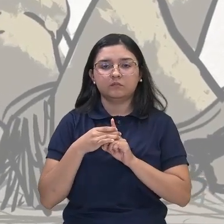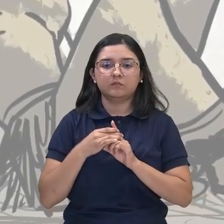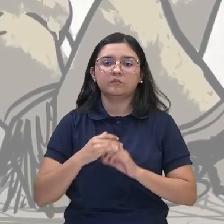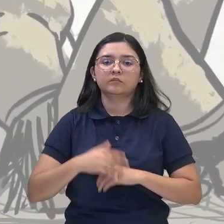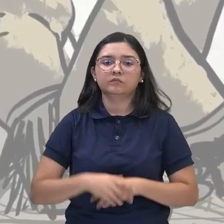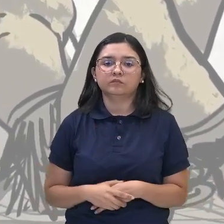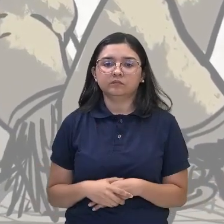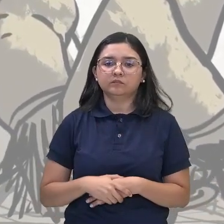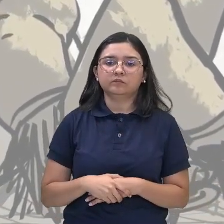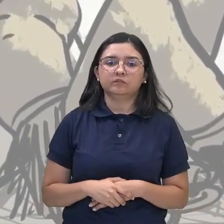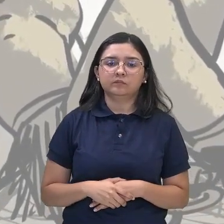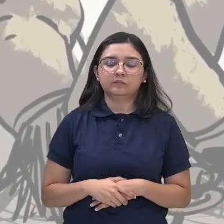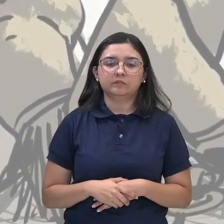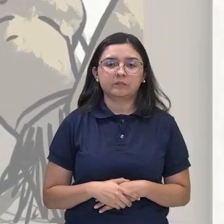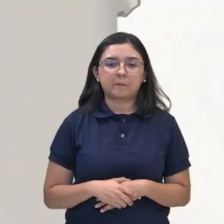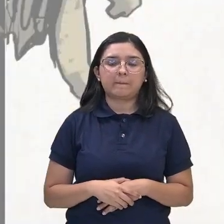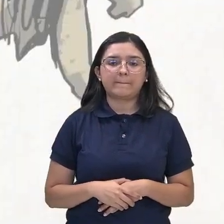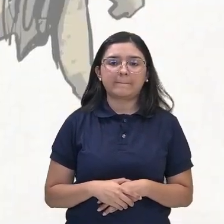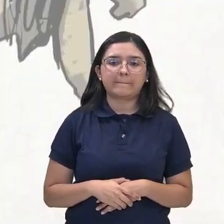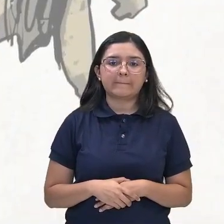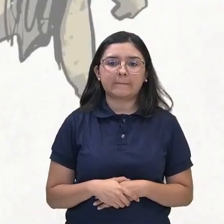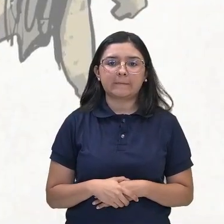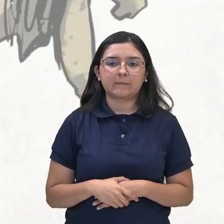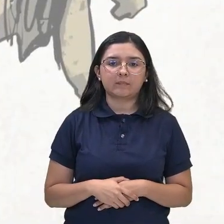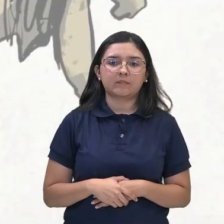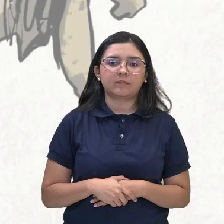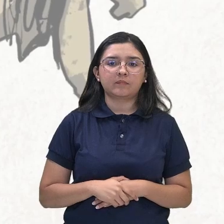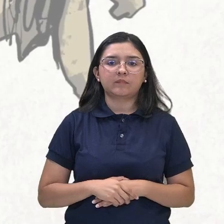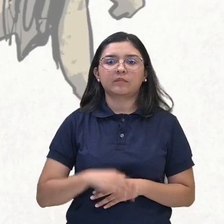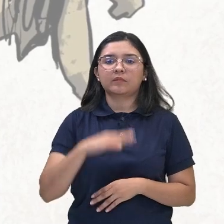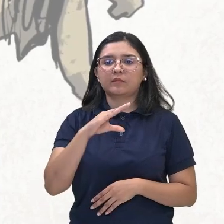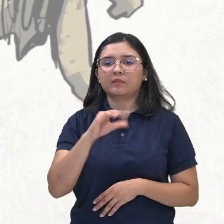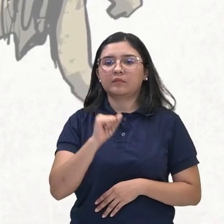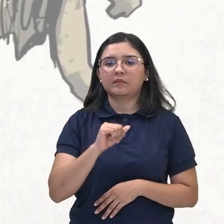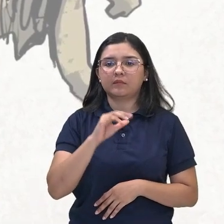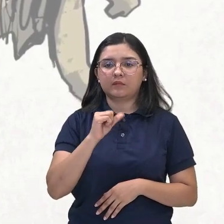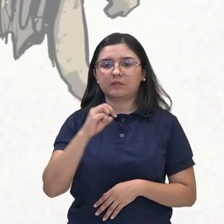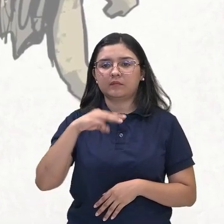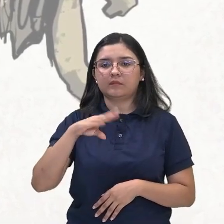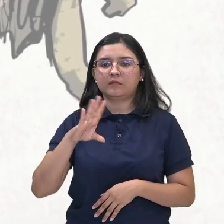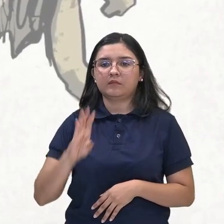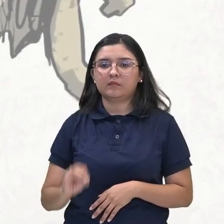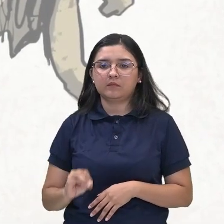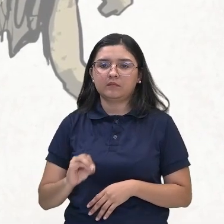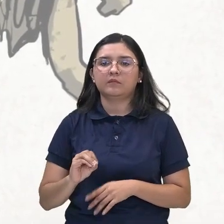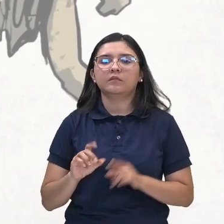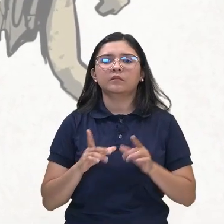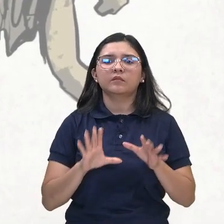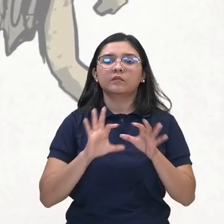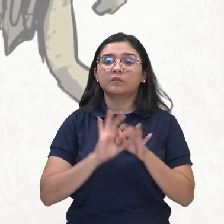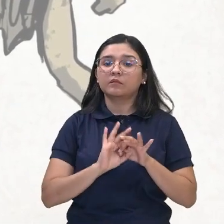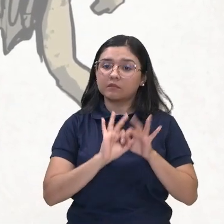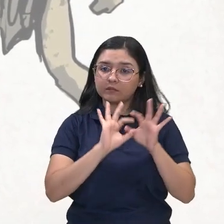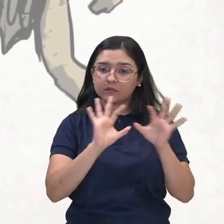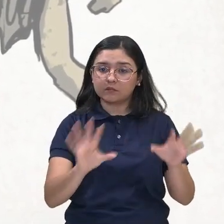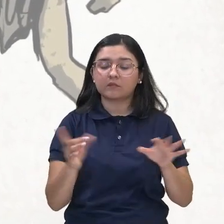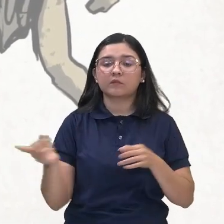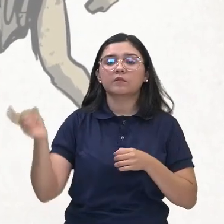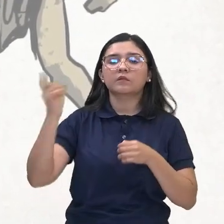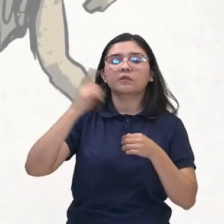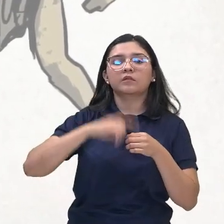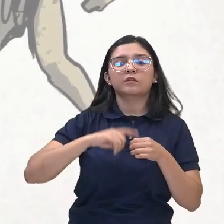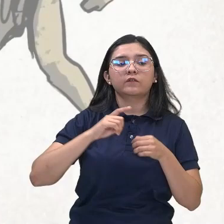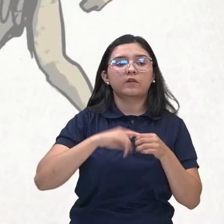Cacambo é, contudo, libertado e volta para alertar